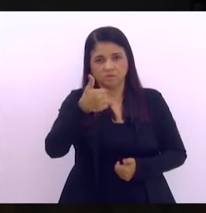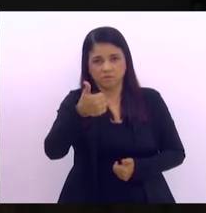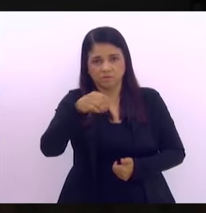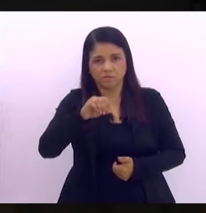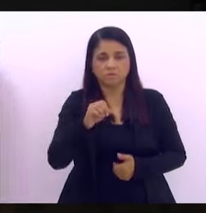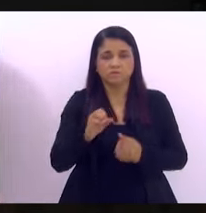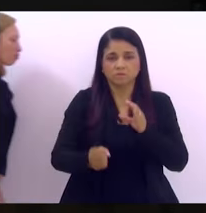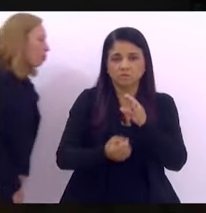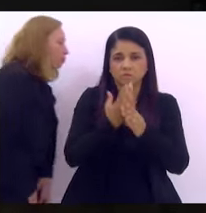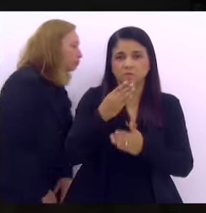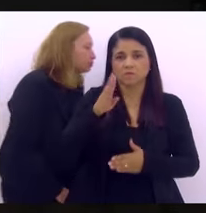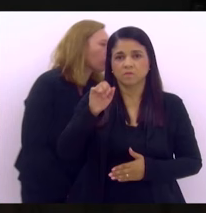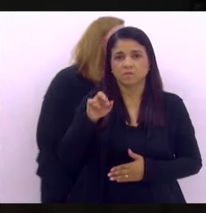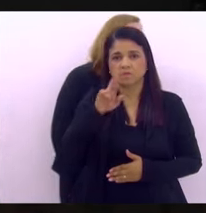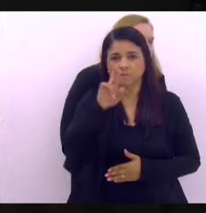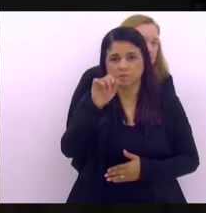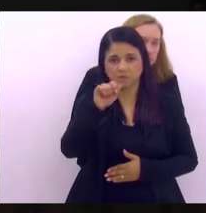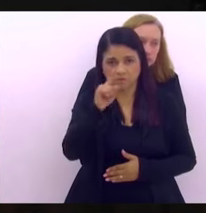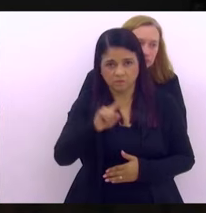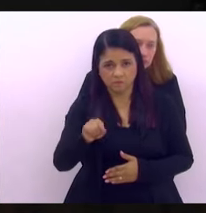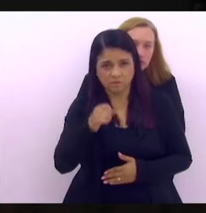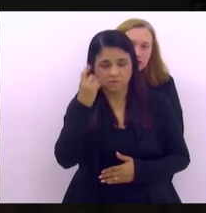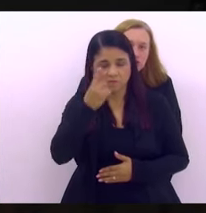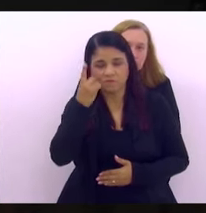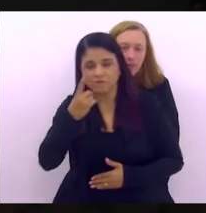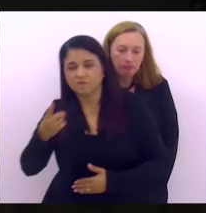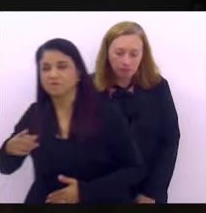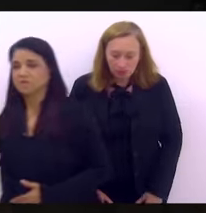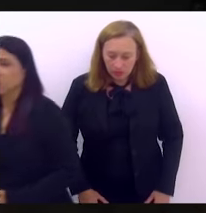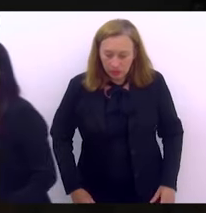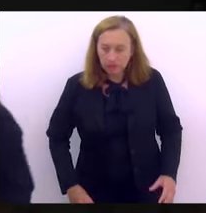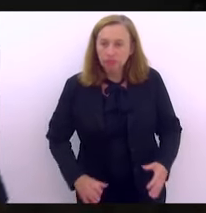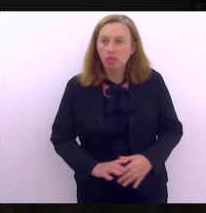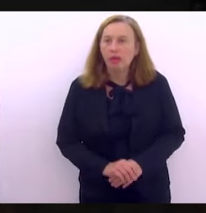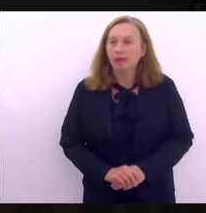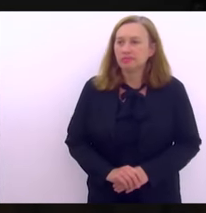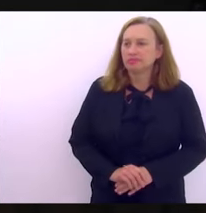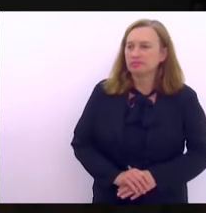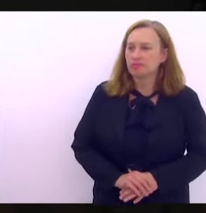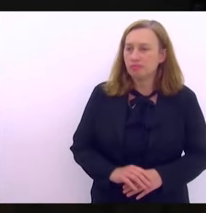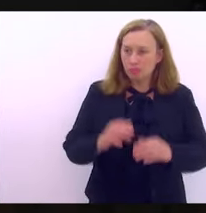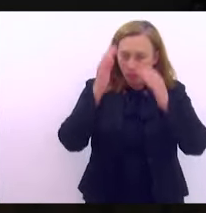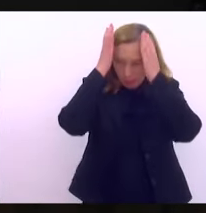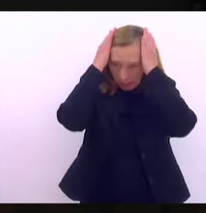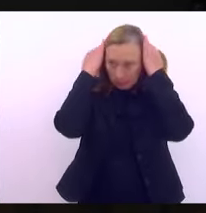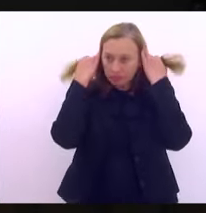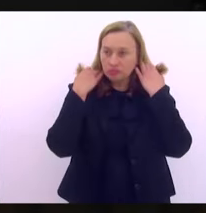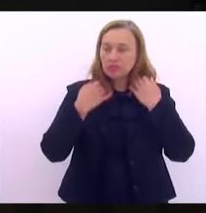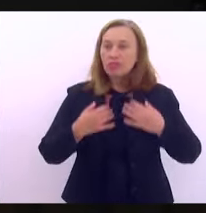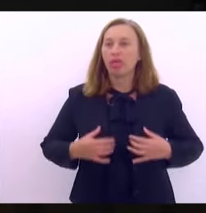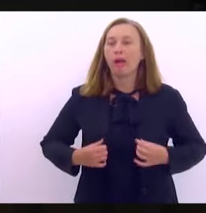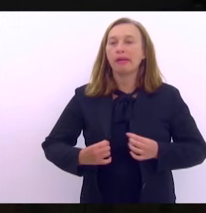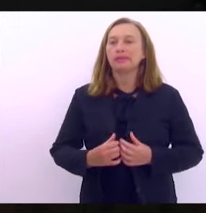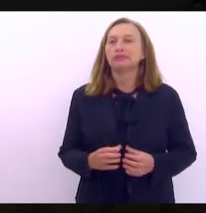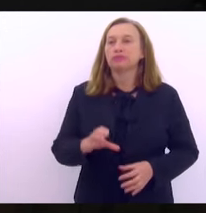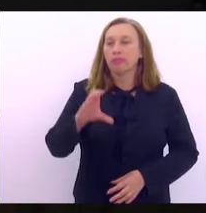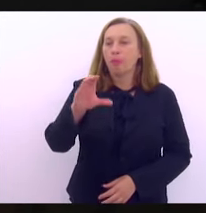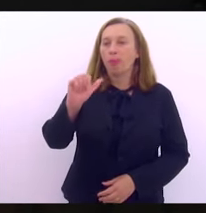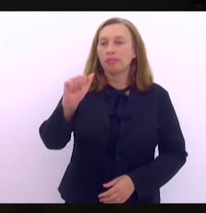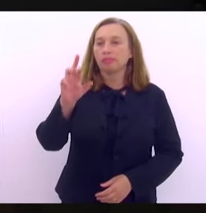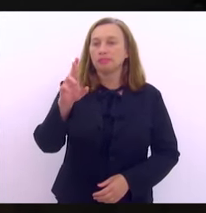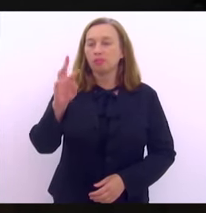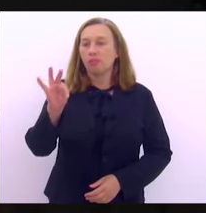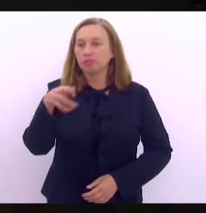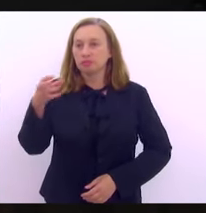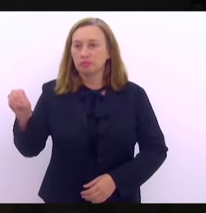autoria do deputado Brazão, que autoriza o Poder Executivo a criar o programa Cartão Popular no âmbito do Estado do Rio de Janeiro. Parecer da